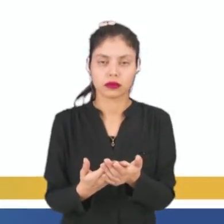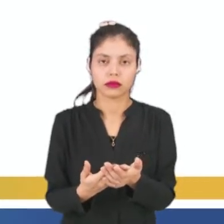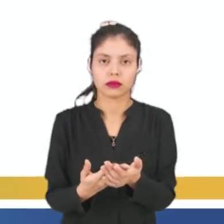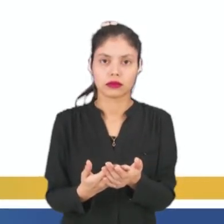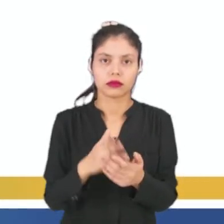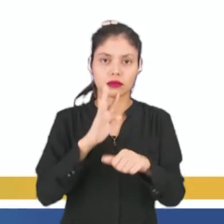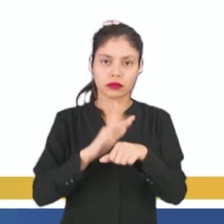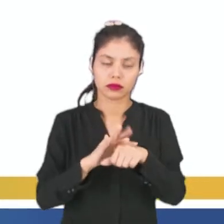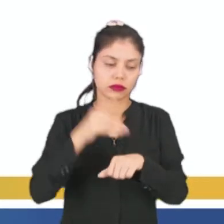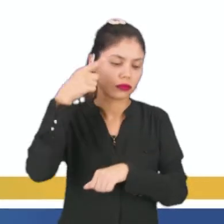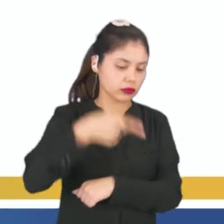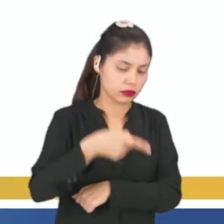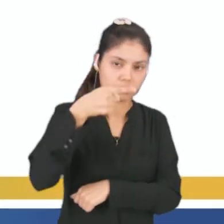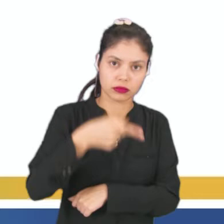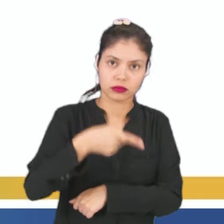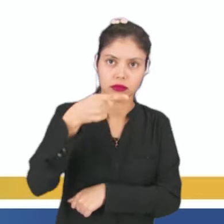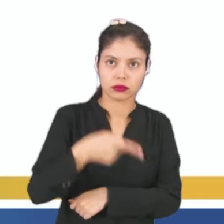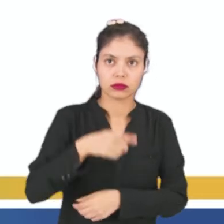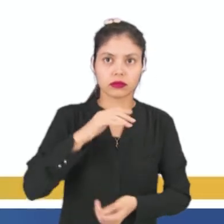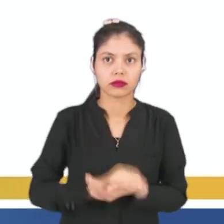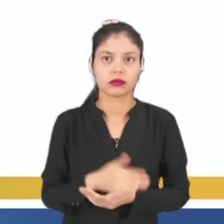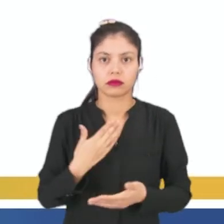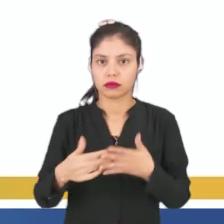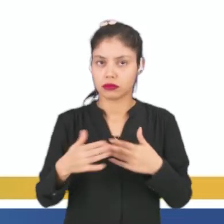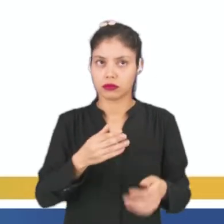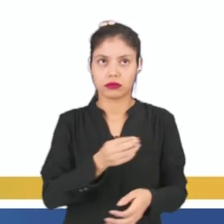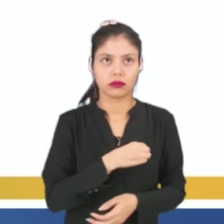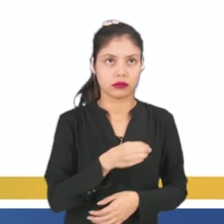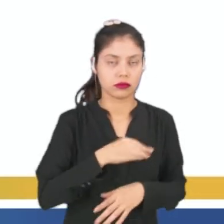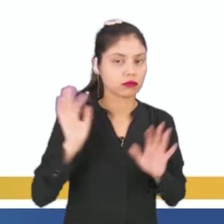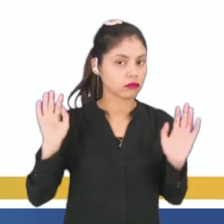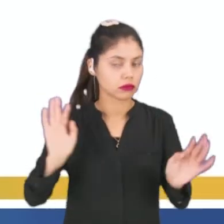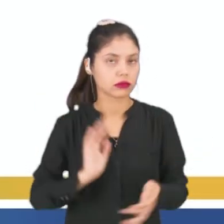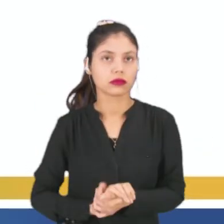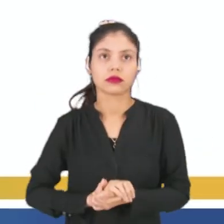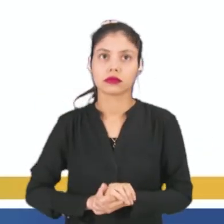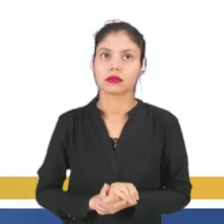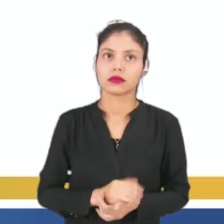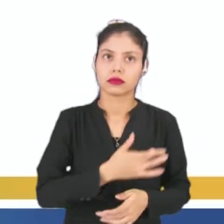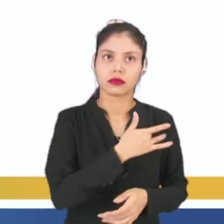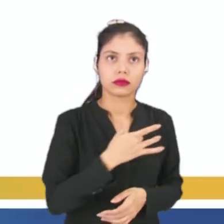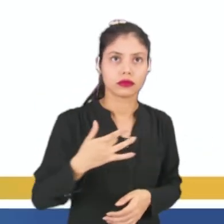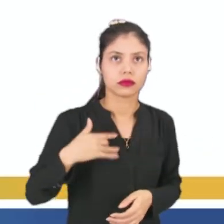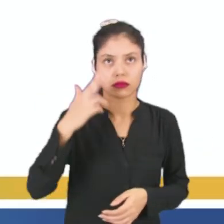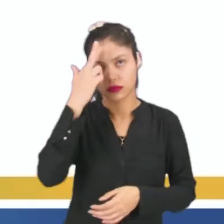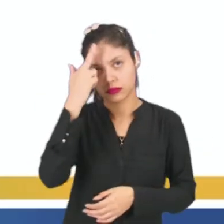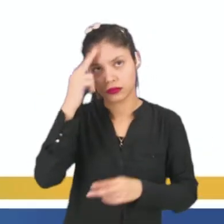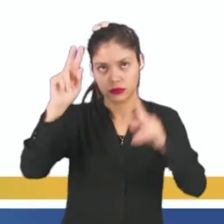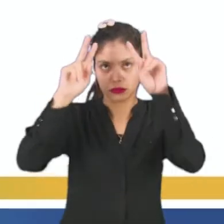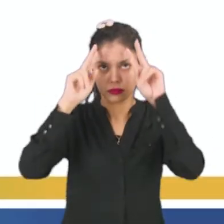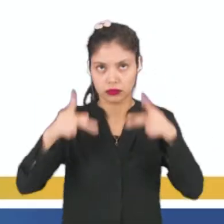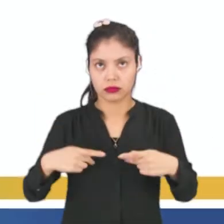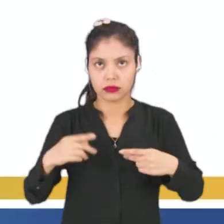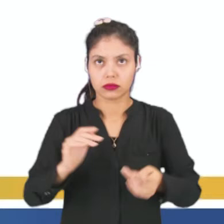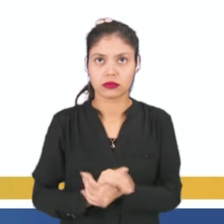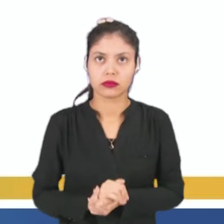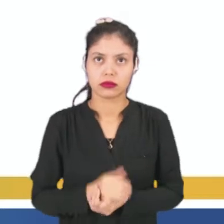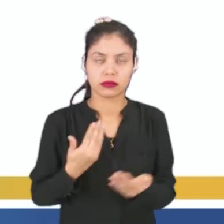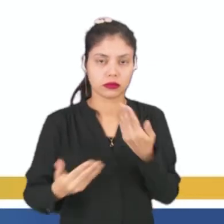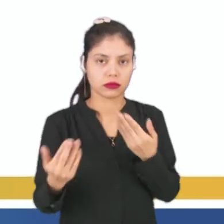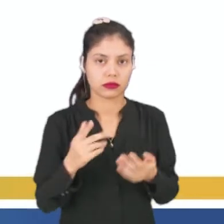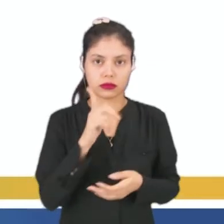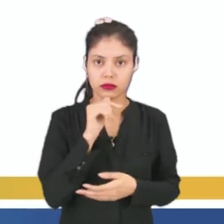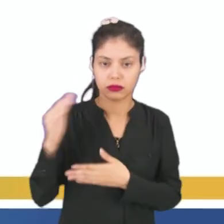que as doenças eram castigos decorrentes do pecado, como eu já expliquei, e a saúde é o estado natural do ser humano que estava